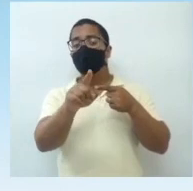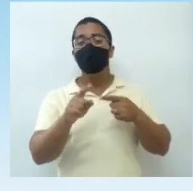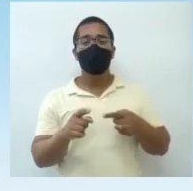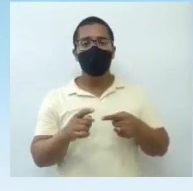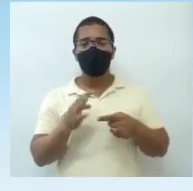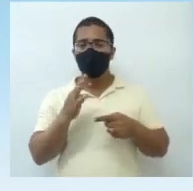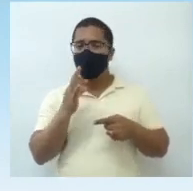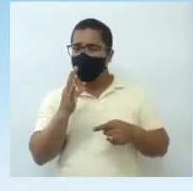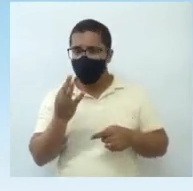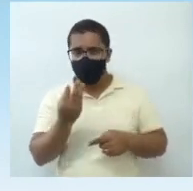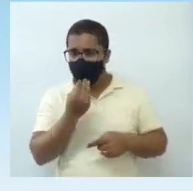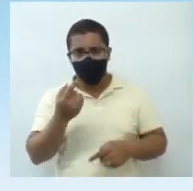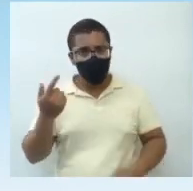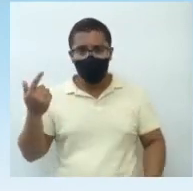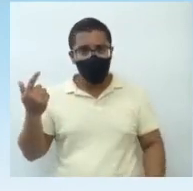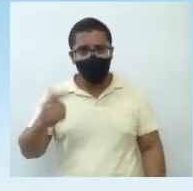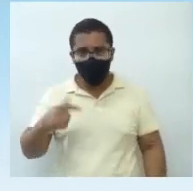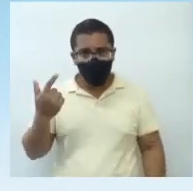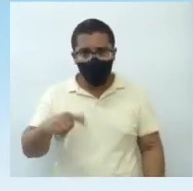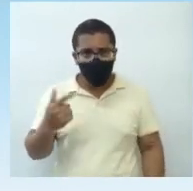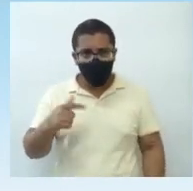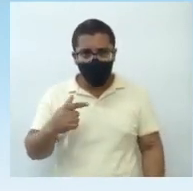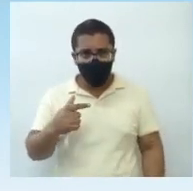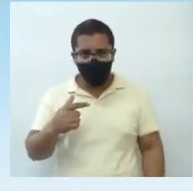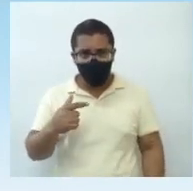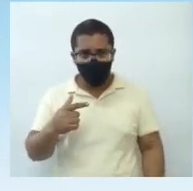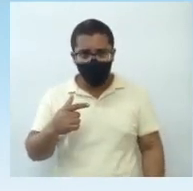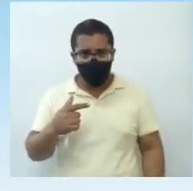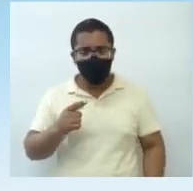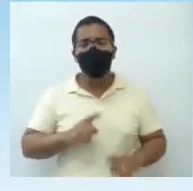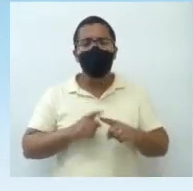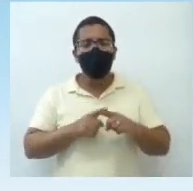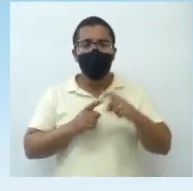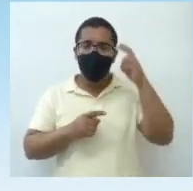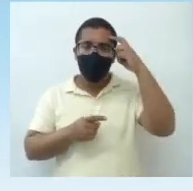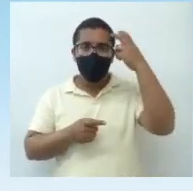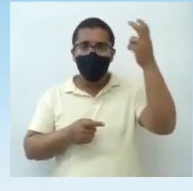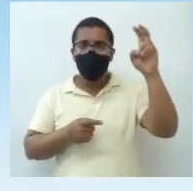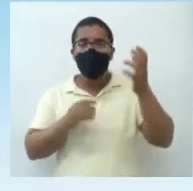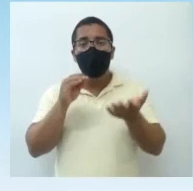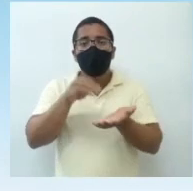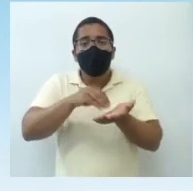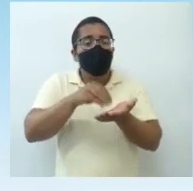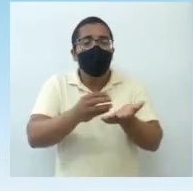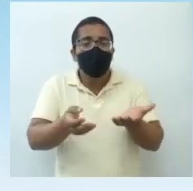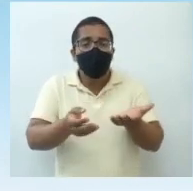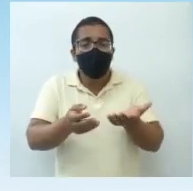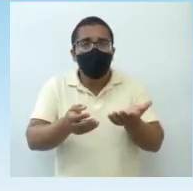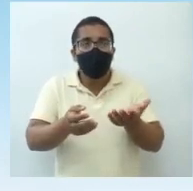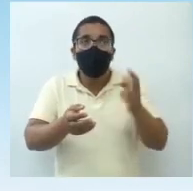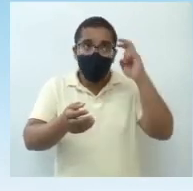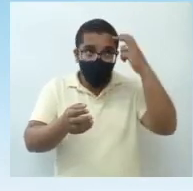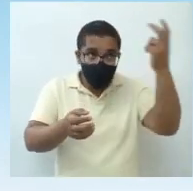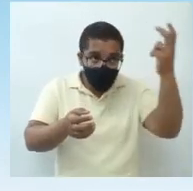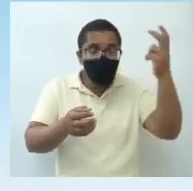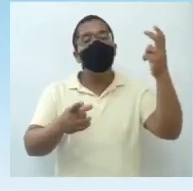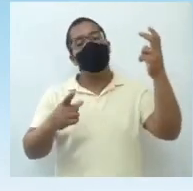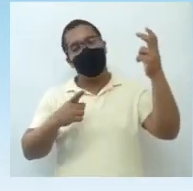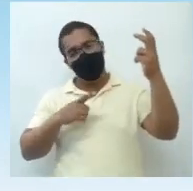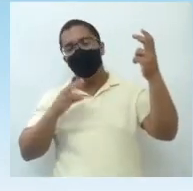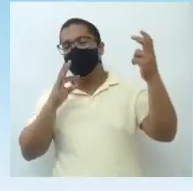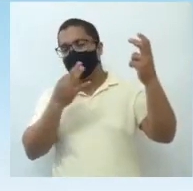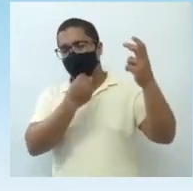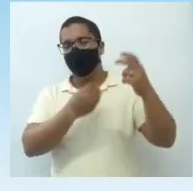conhecimento sem cultura cultura certo não a conhecimentos e cultura aí eu paro um pouquinho